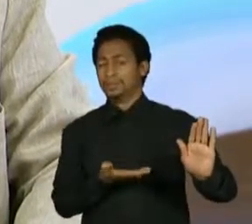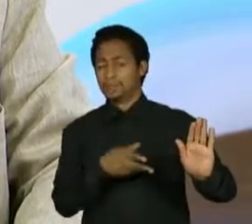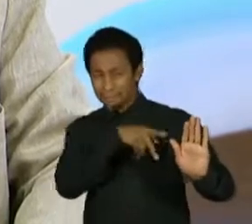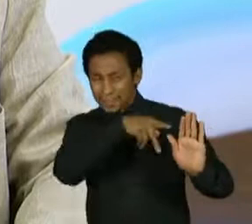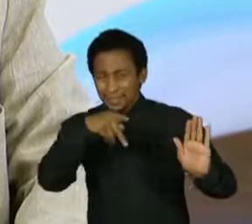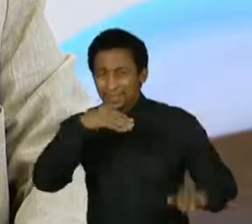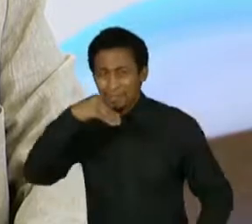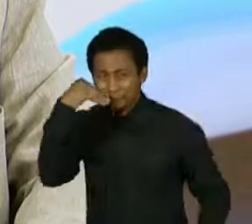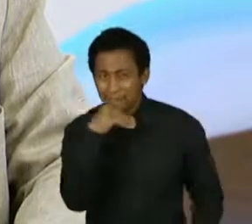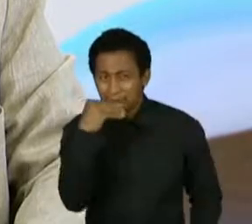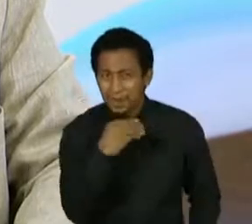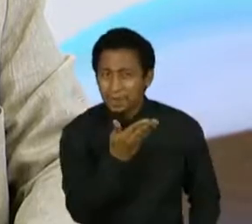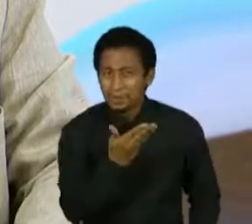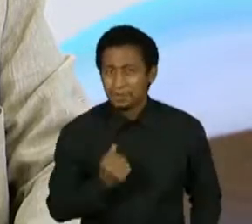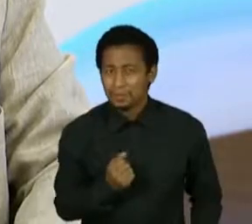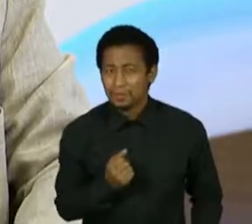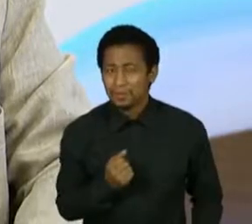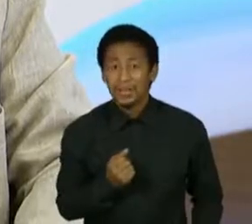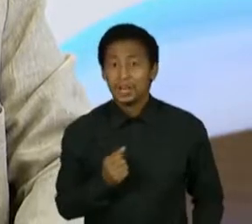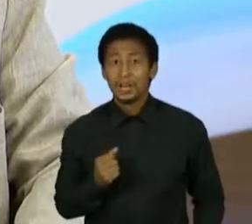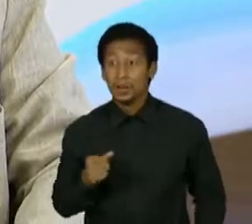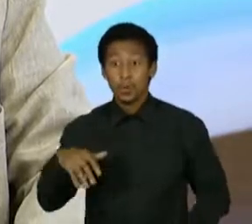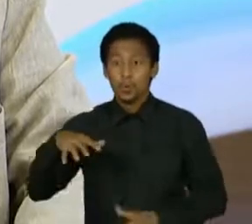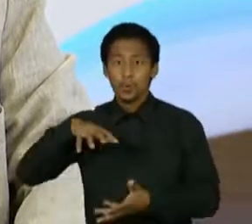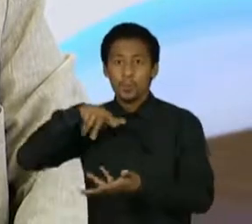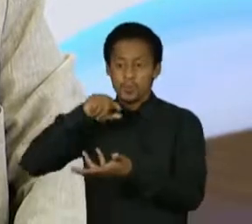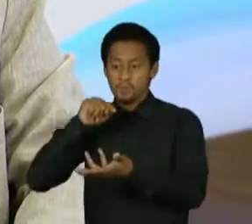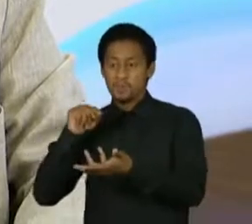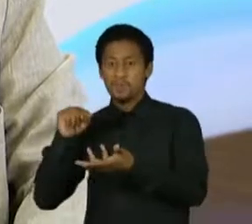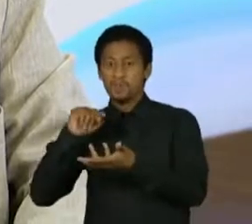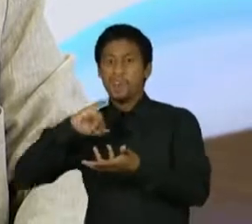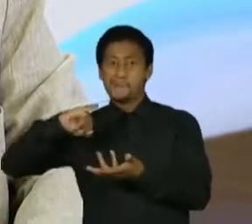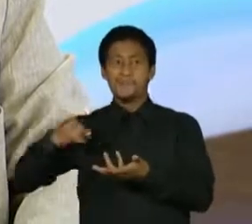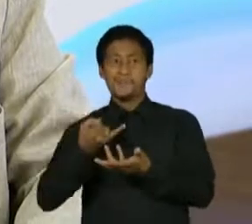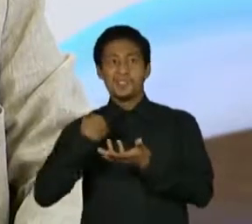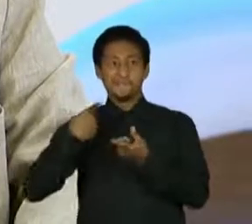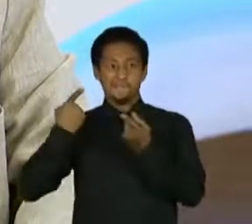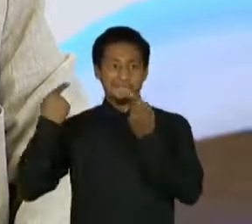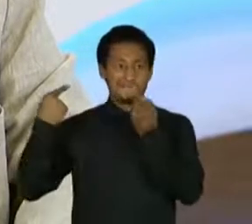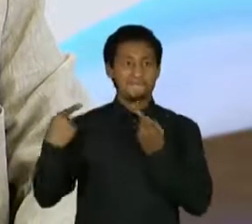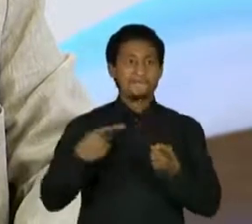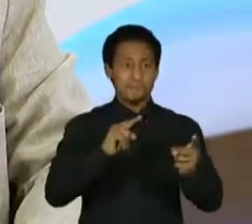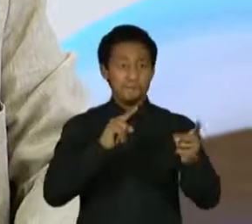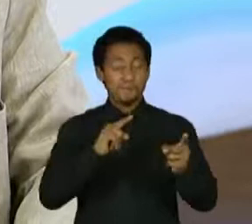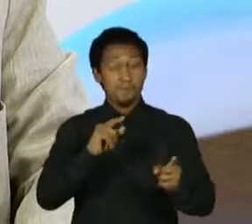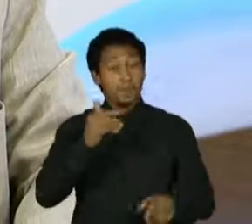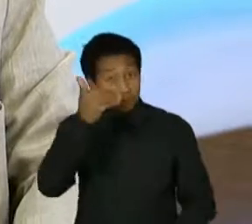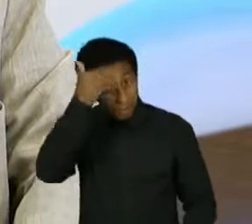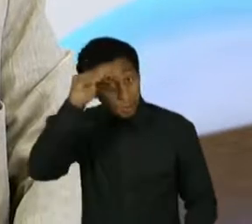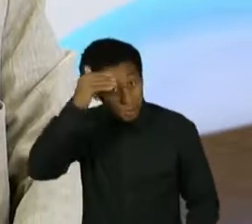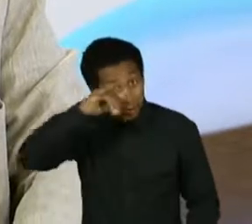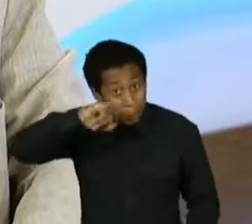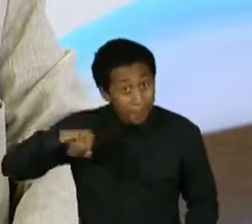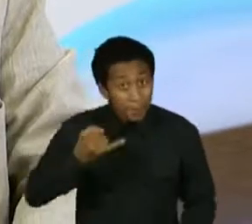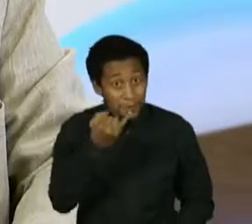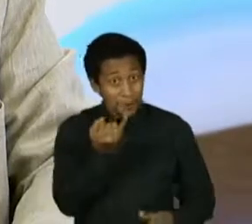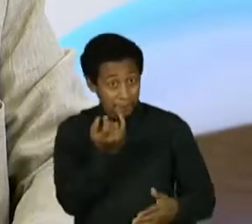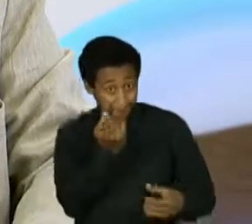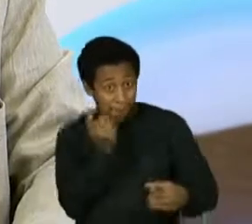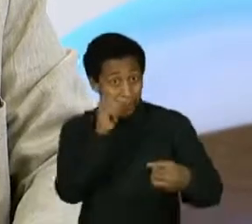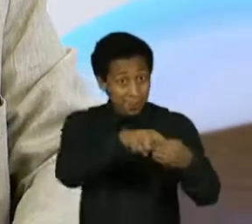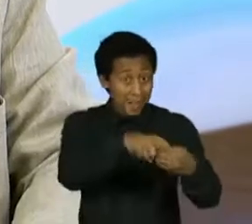fraco e isso vai ser um prato feito sobretudo para o ex-presidente troca tem aí uma dimensão interna